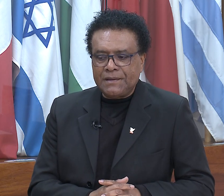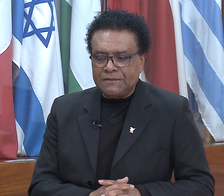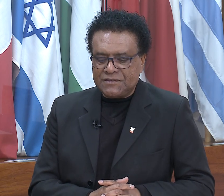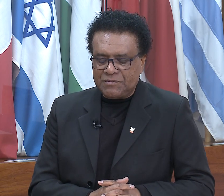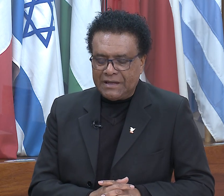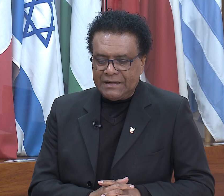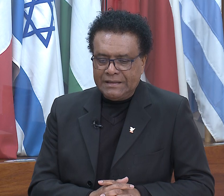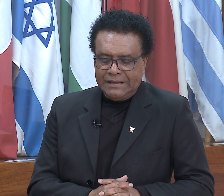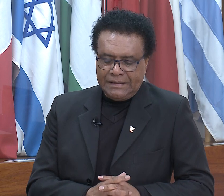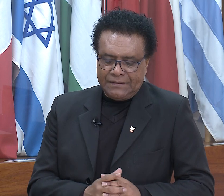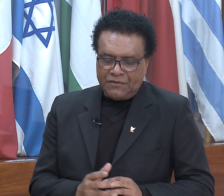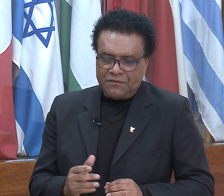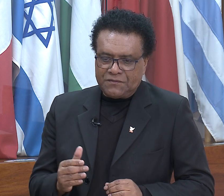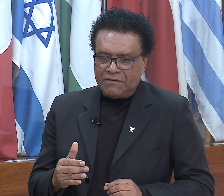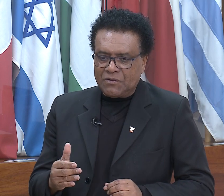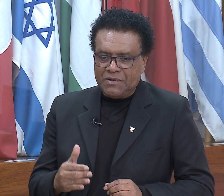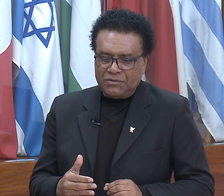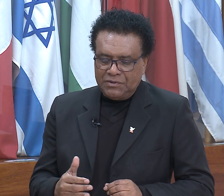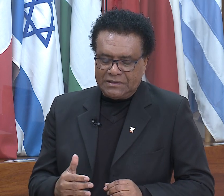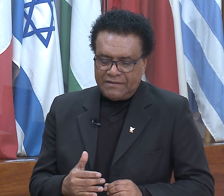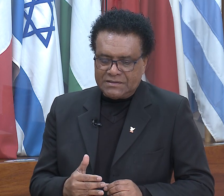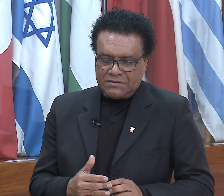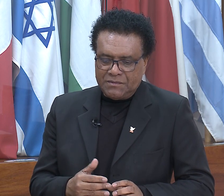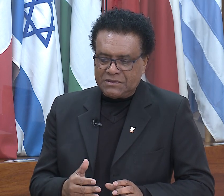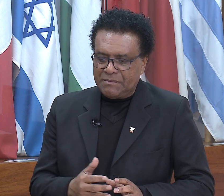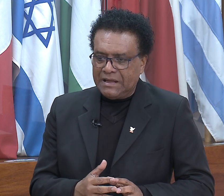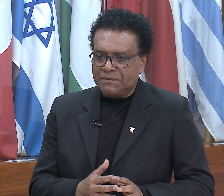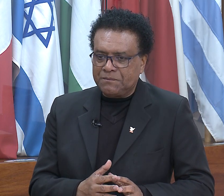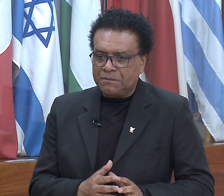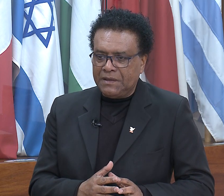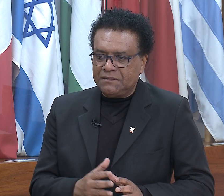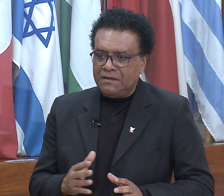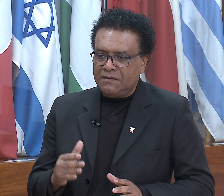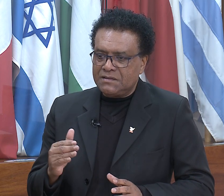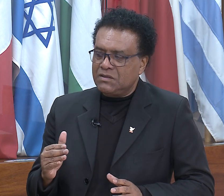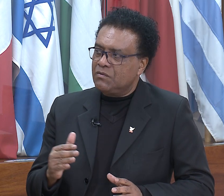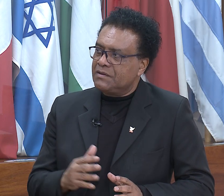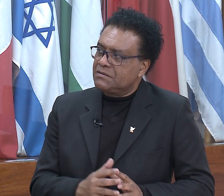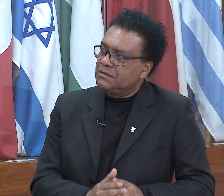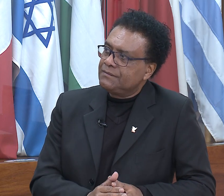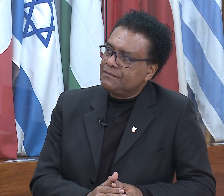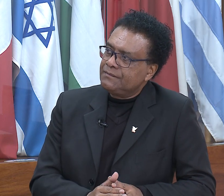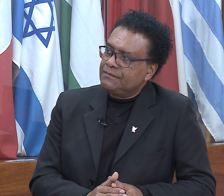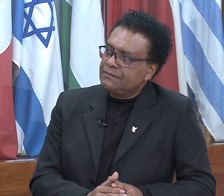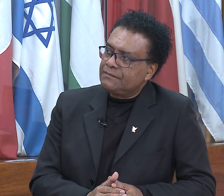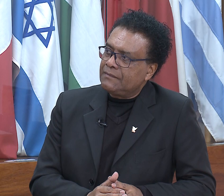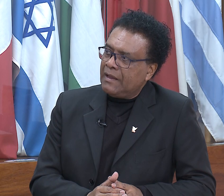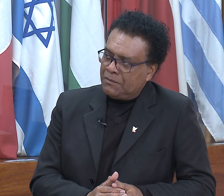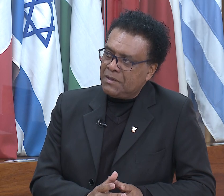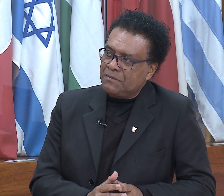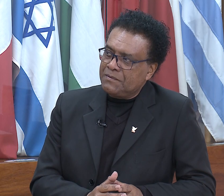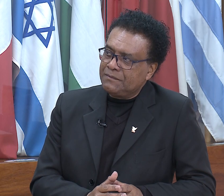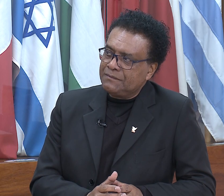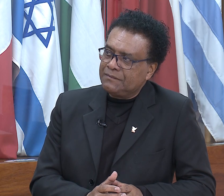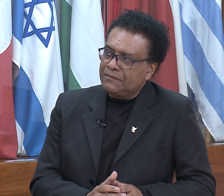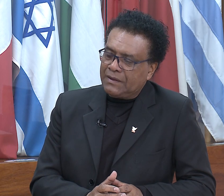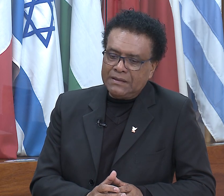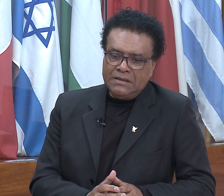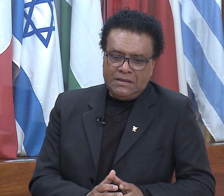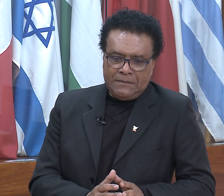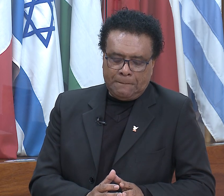o vestibular foi teve a cobertura através do meu trabalho em 35 anos é um tempo